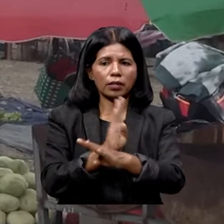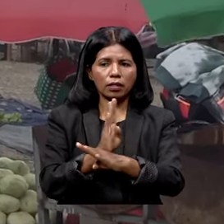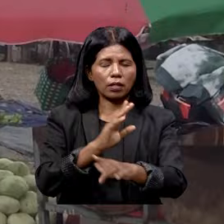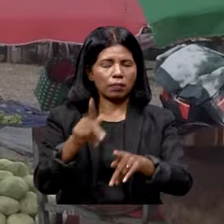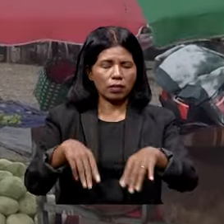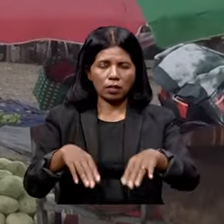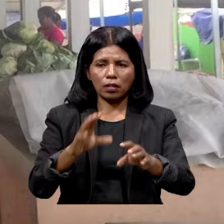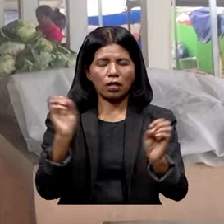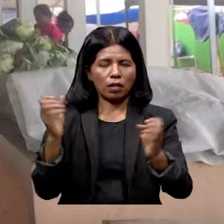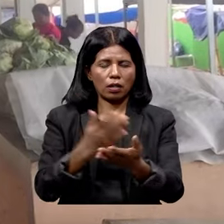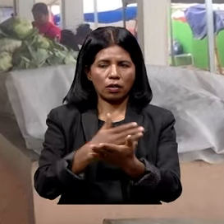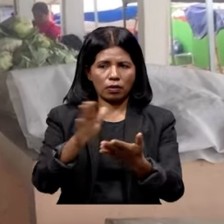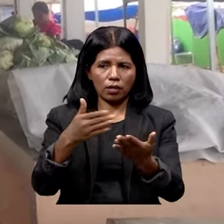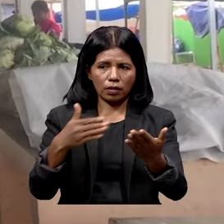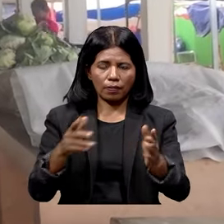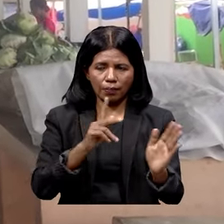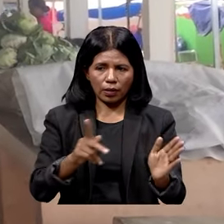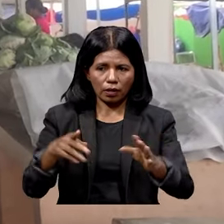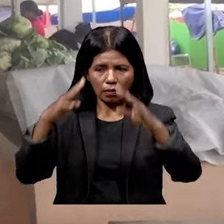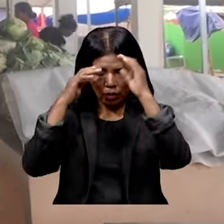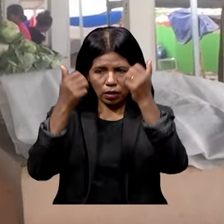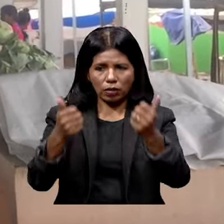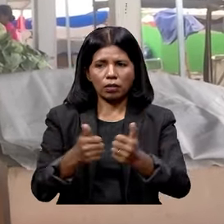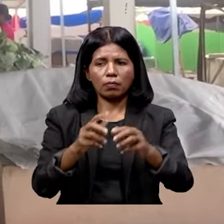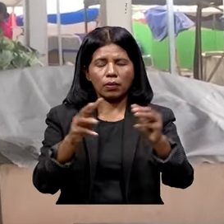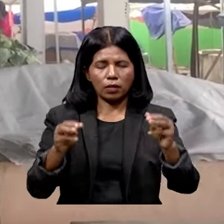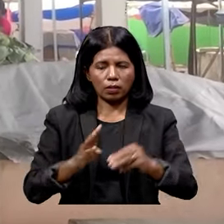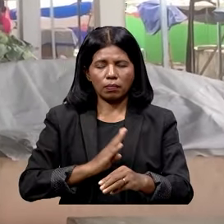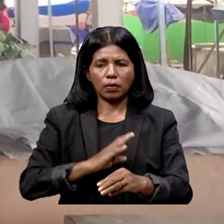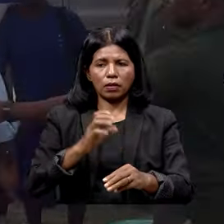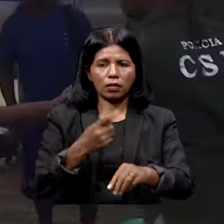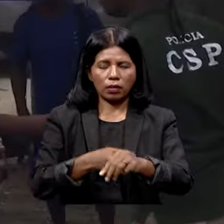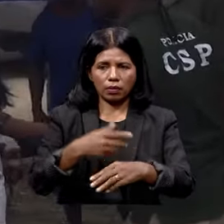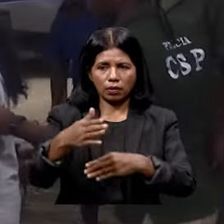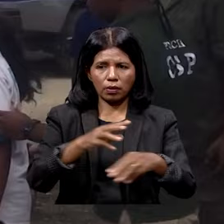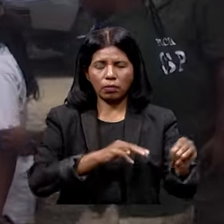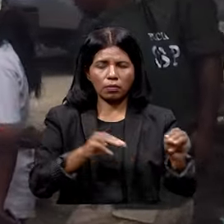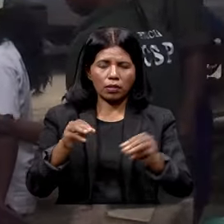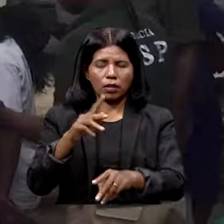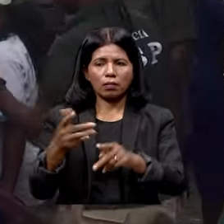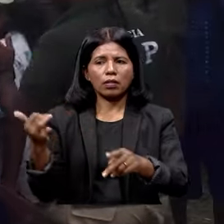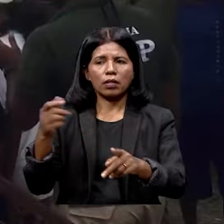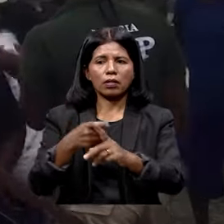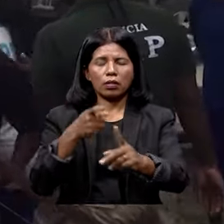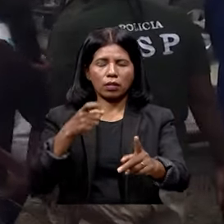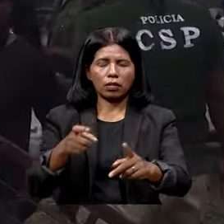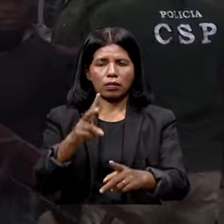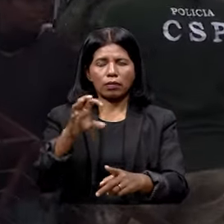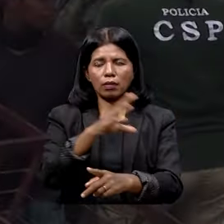comprador sira menos. Tuir plano presidente autoridade municipio Baucau, tempo besik sei munda vendedores sira husi vila